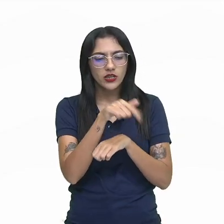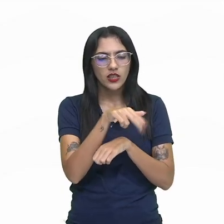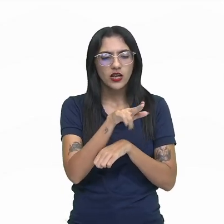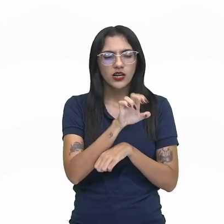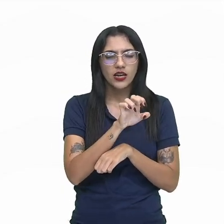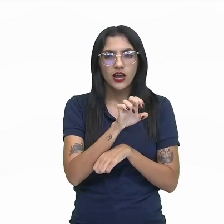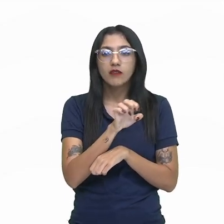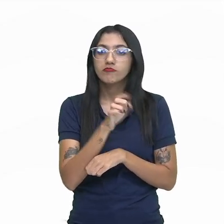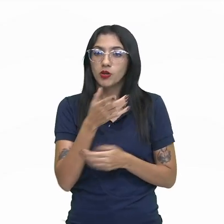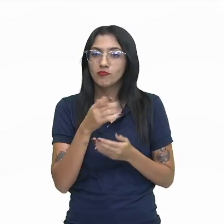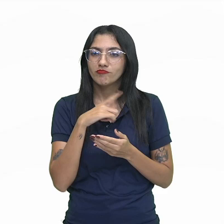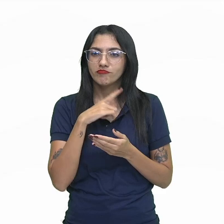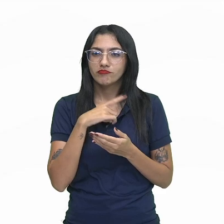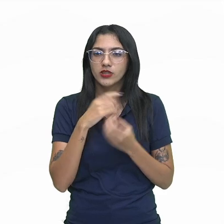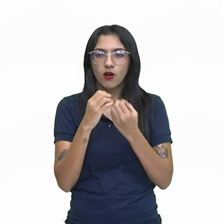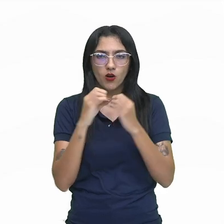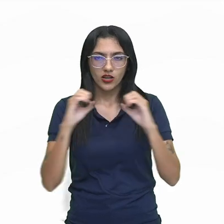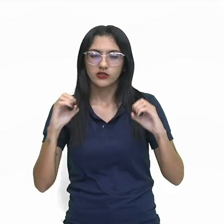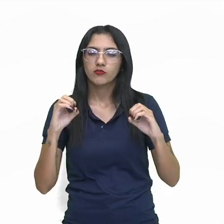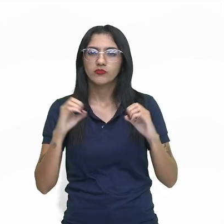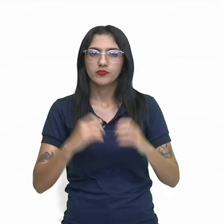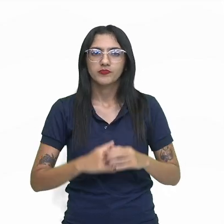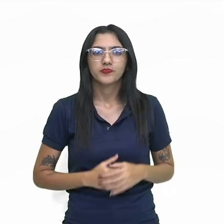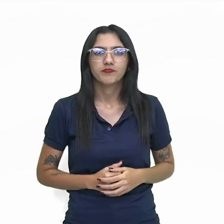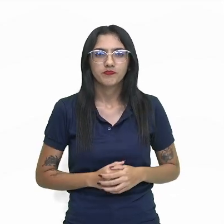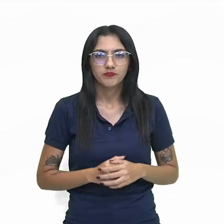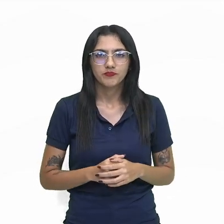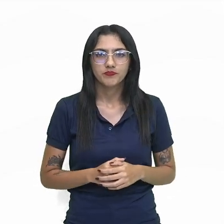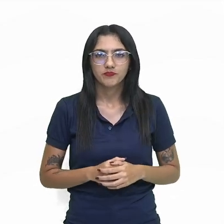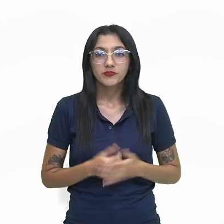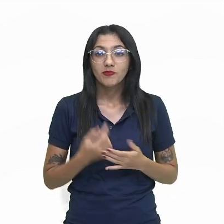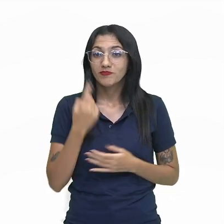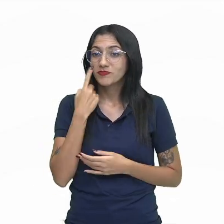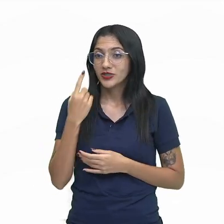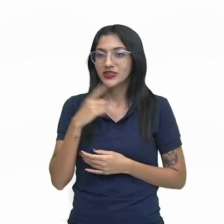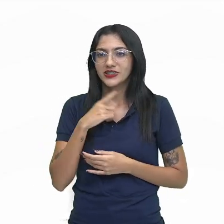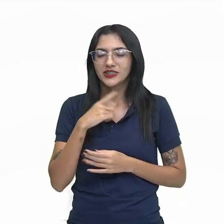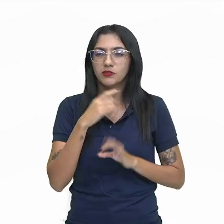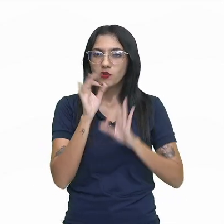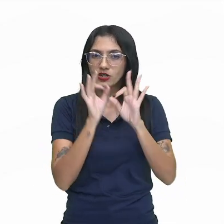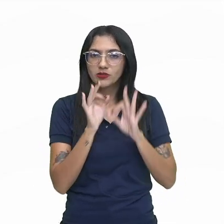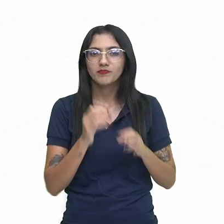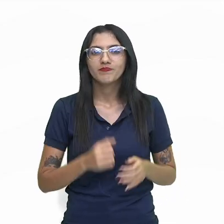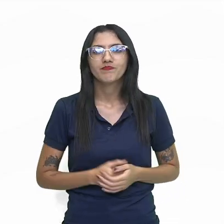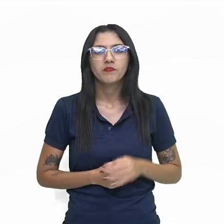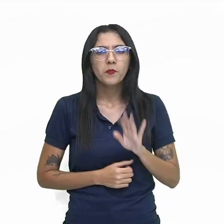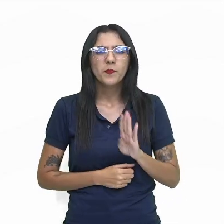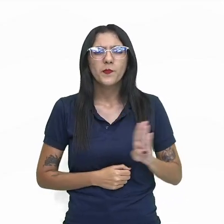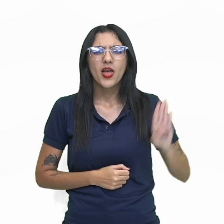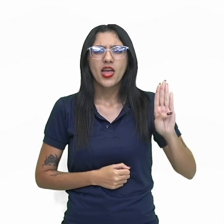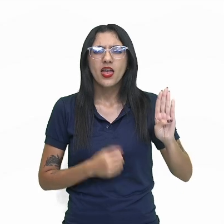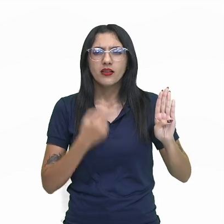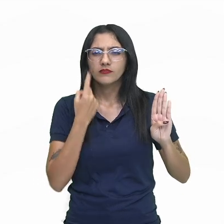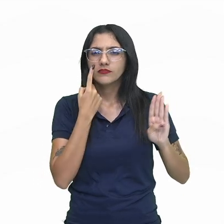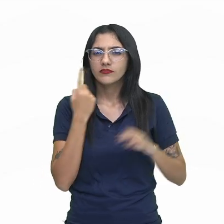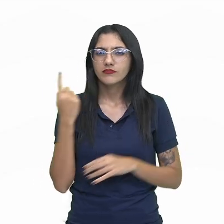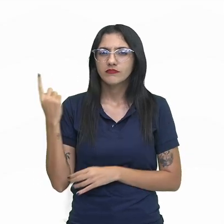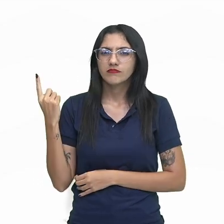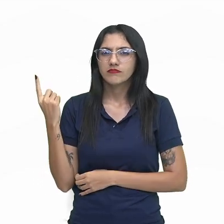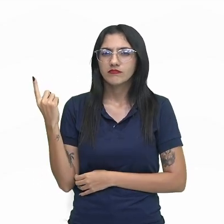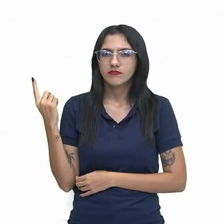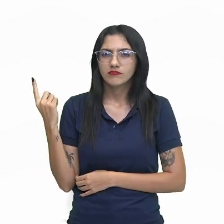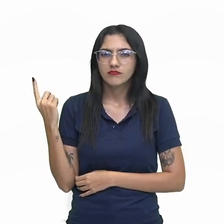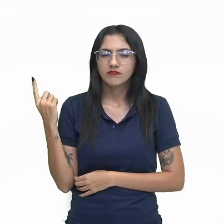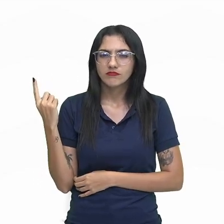a subordinada. Nesse caso aí, ela está intercalada, né? B. Pau que nasce